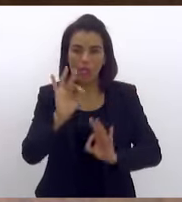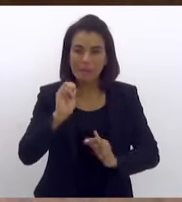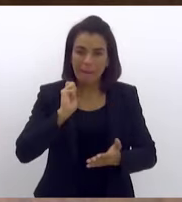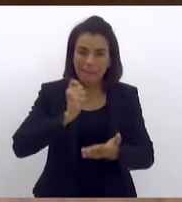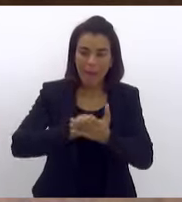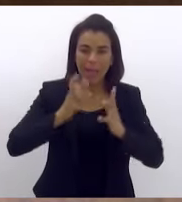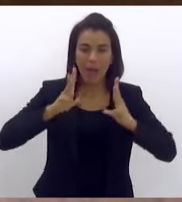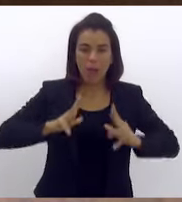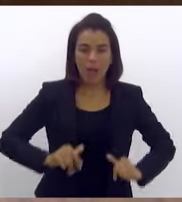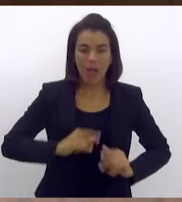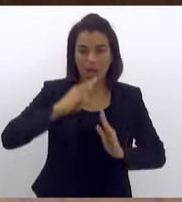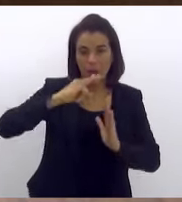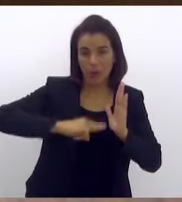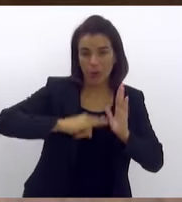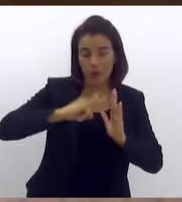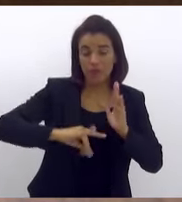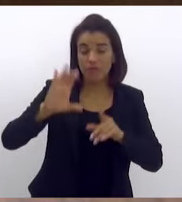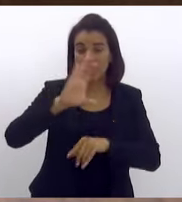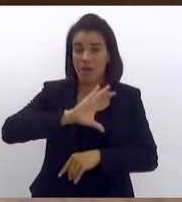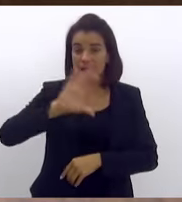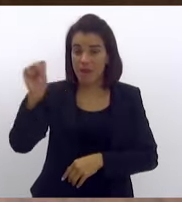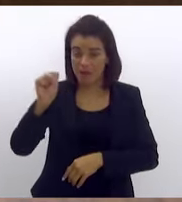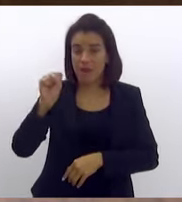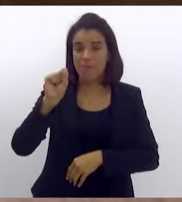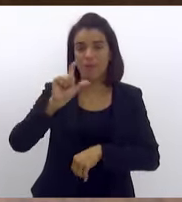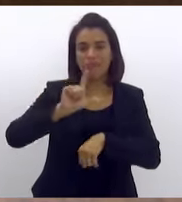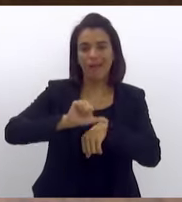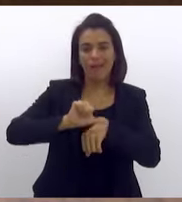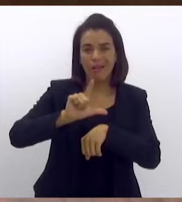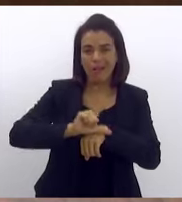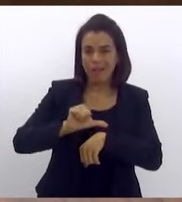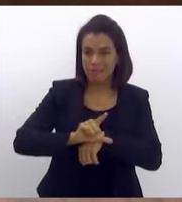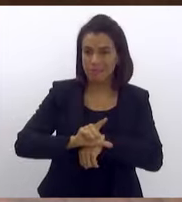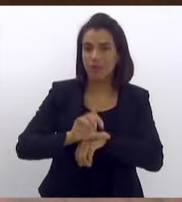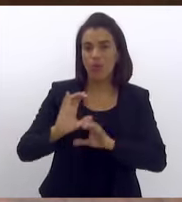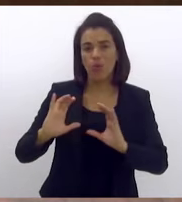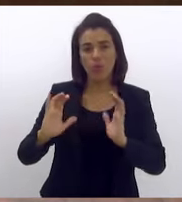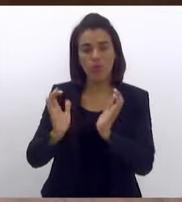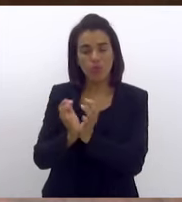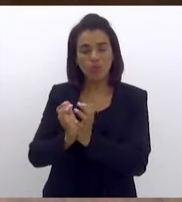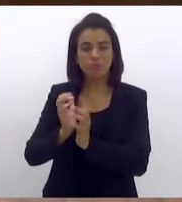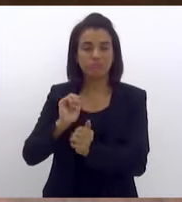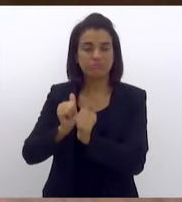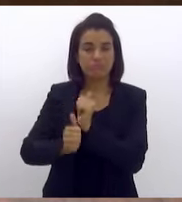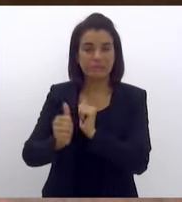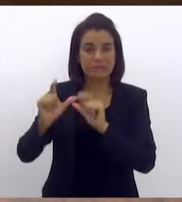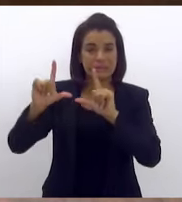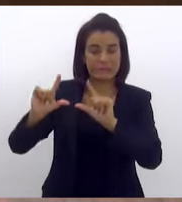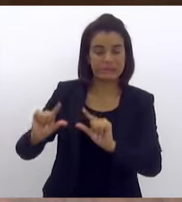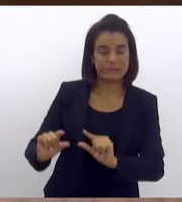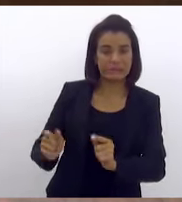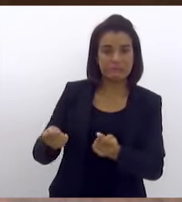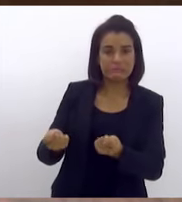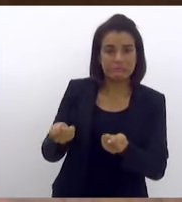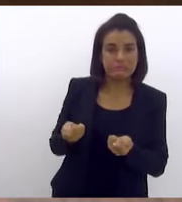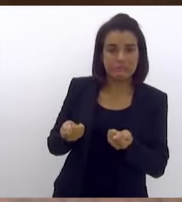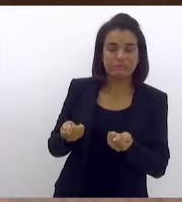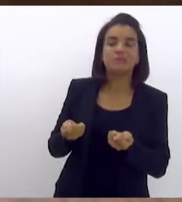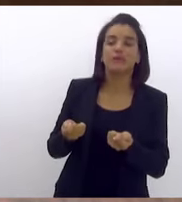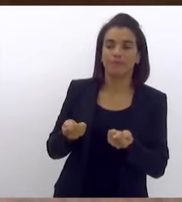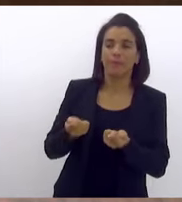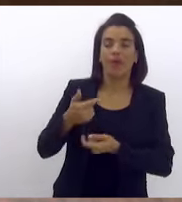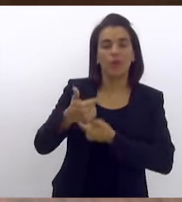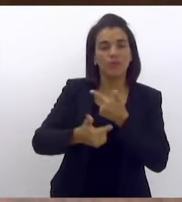foi campeão da Libertadores com um elenco não tão caro, com as despesas reduzidas. Isso é fruto de muito